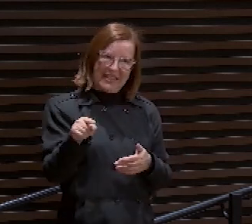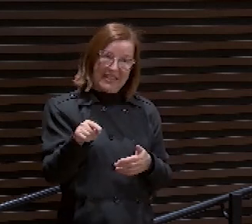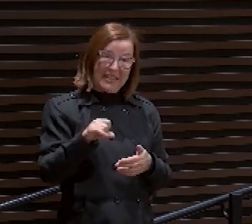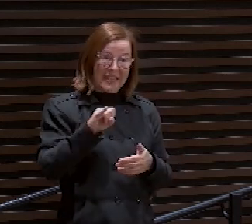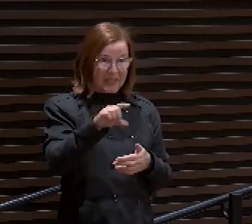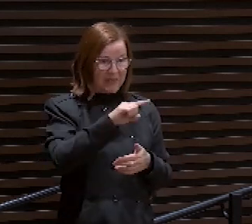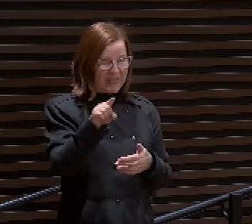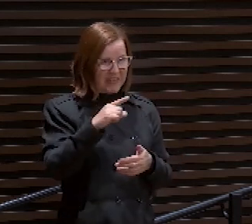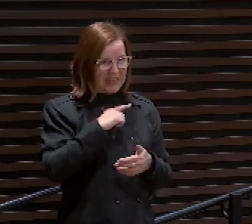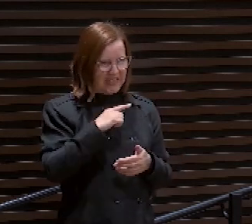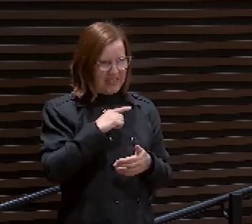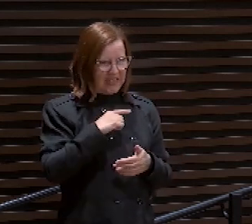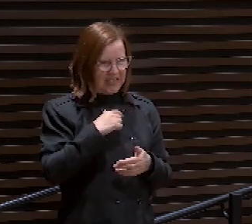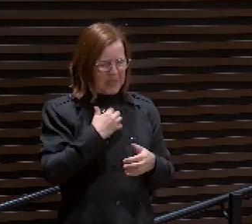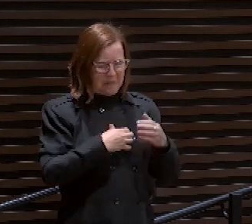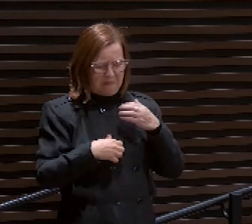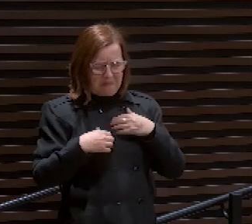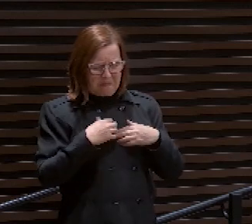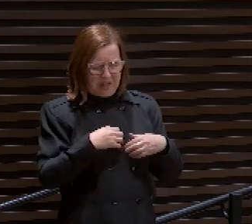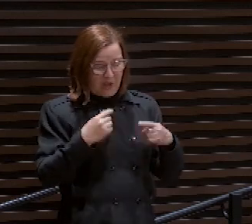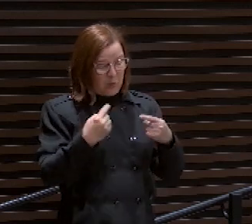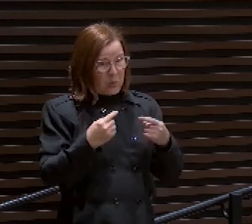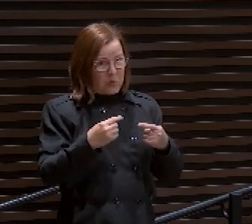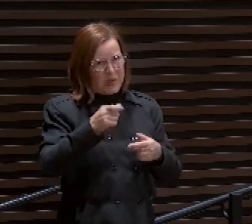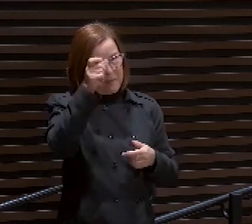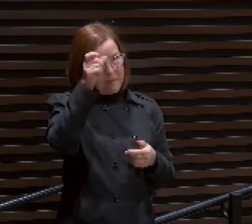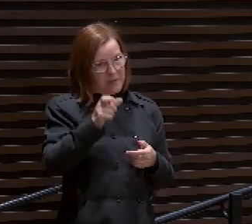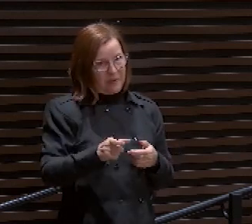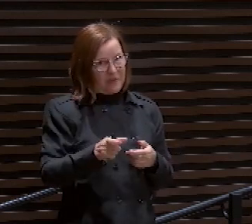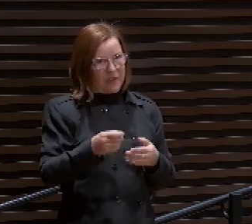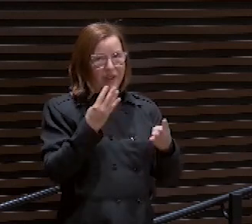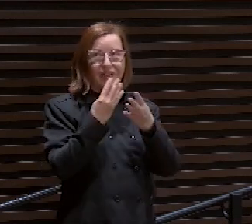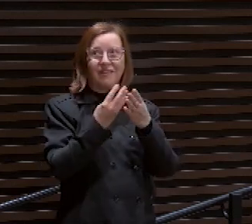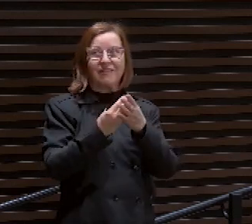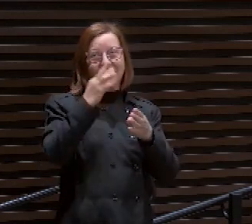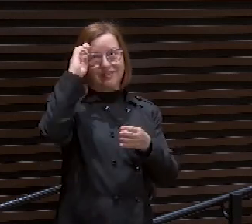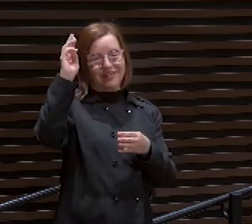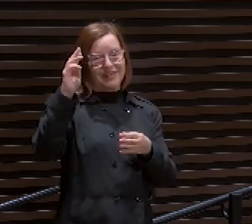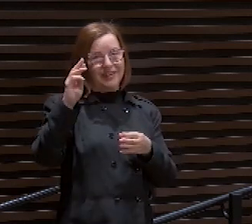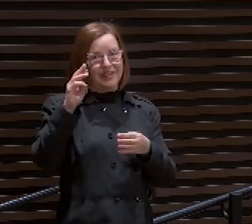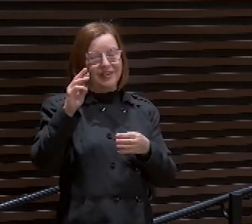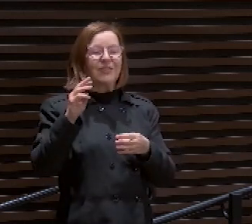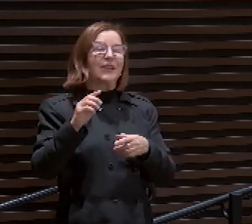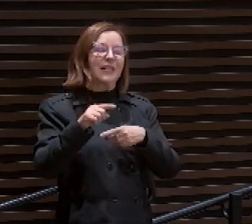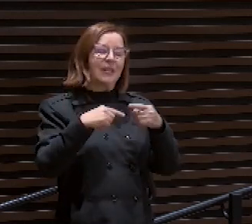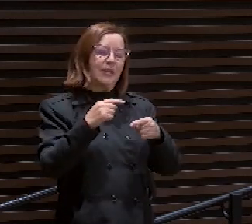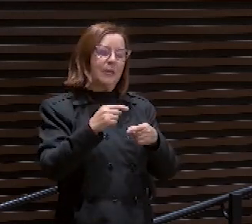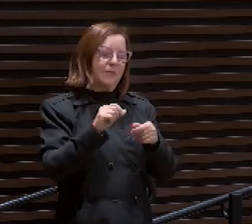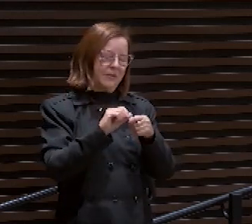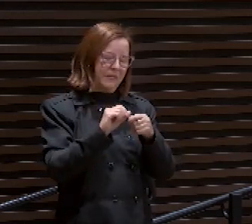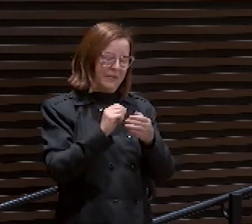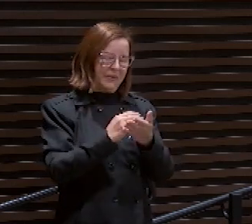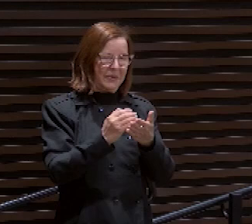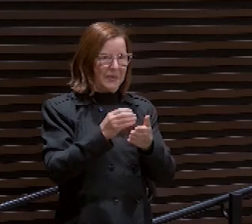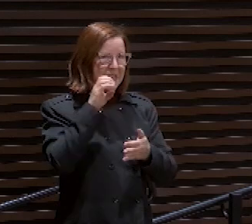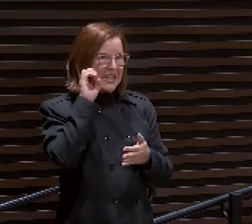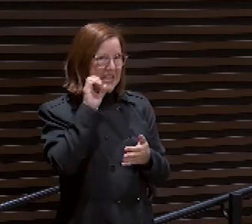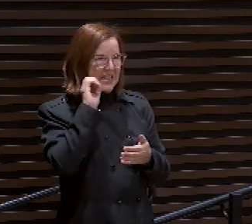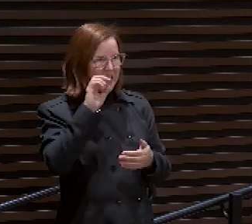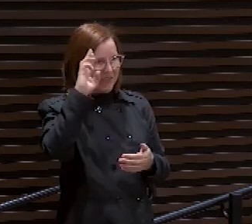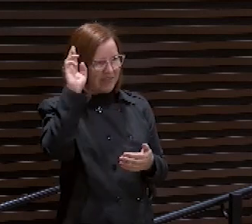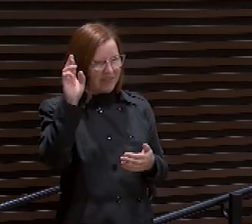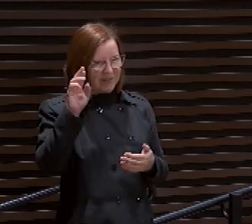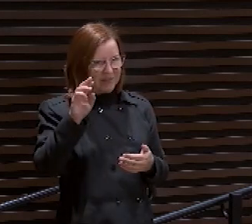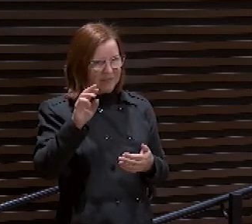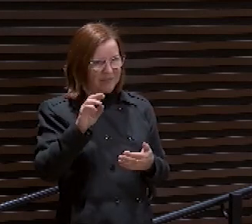carrega rancor por alguém, confesse ao Senhor, entregue ao Senhor e participe da ceia do Senhor conosco. Vamos partir o pão,